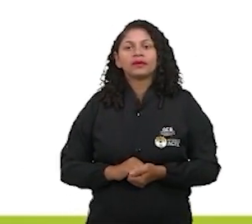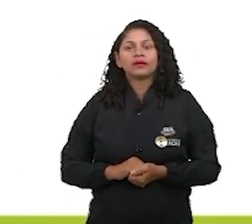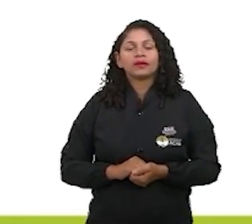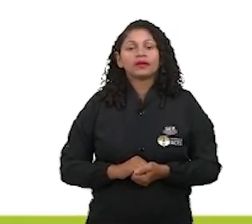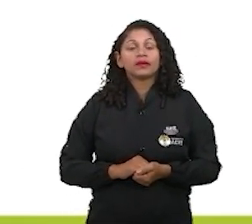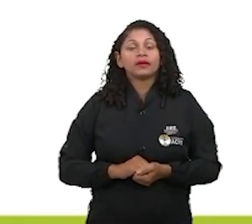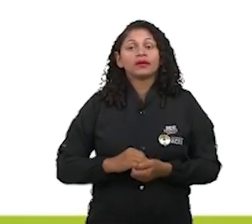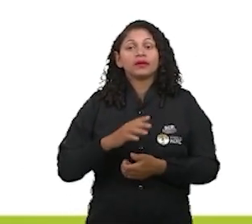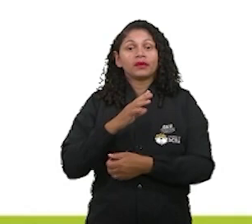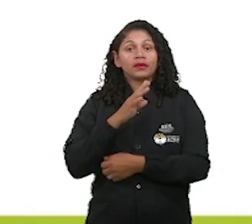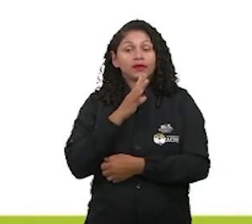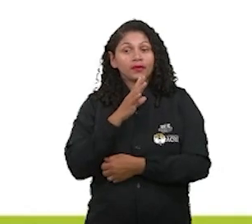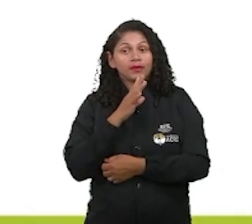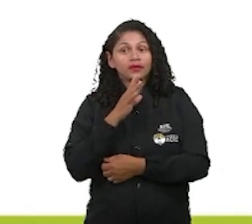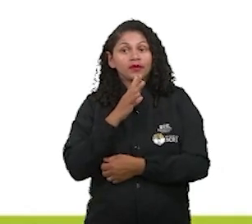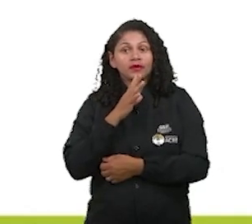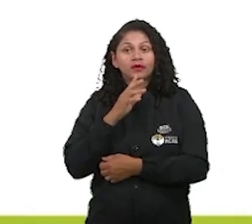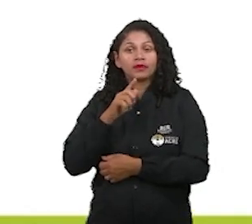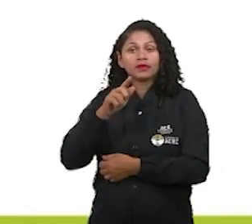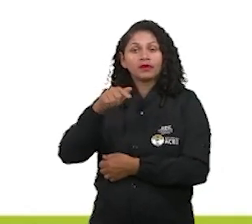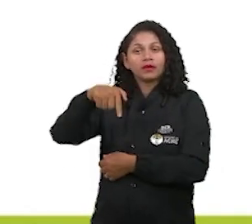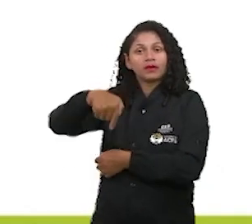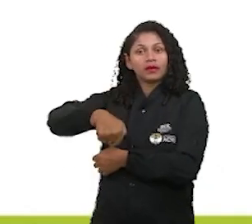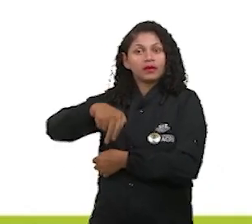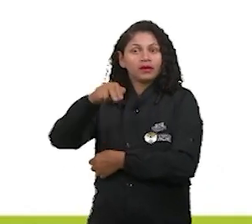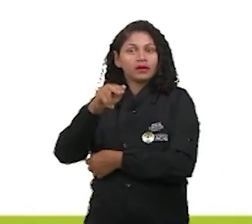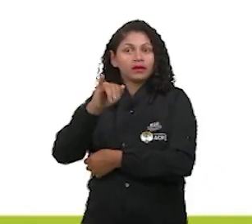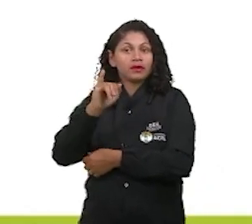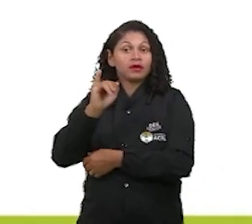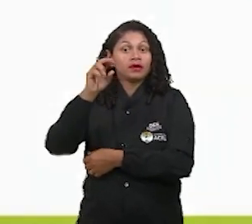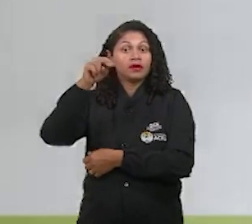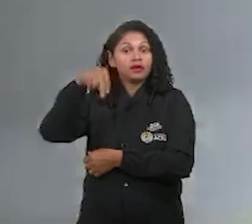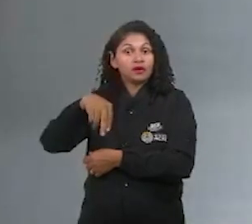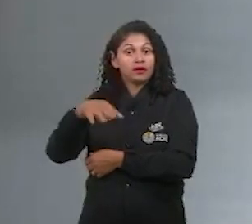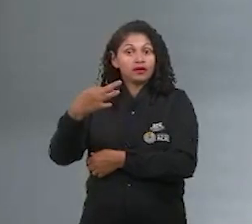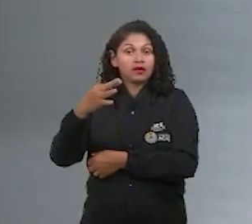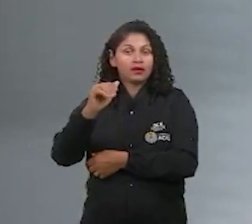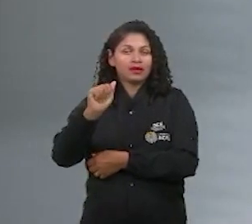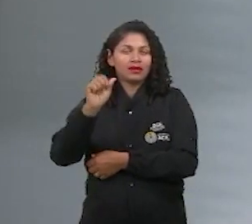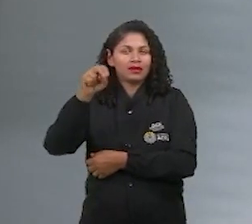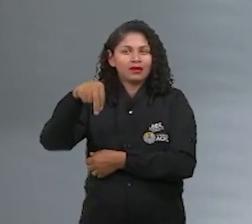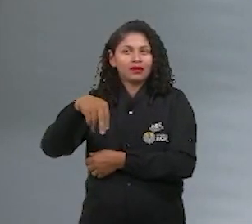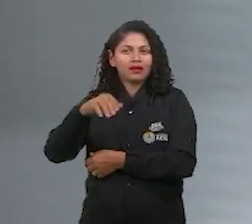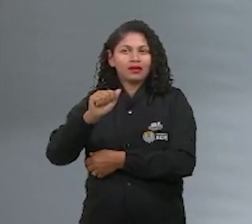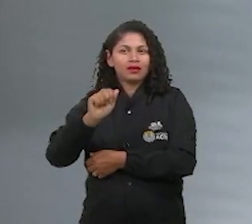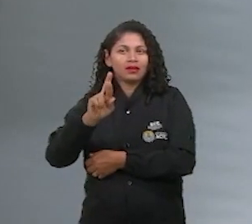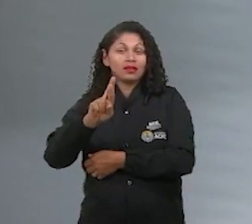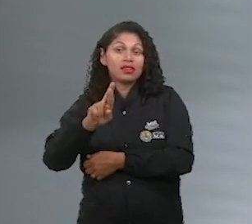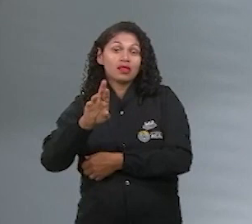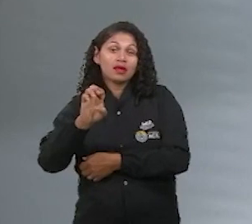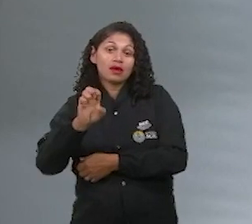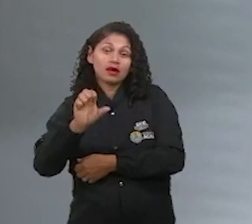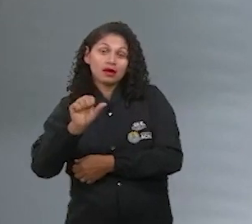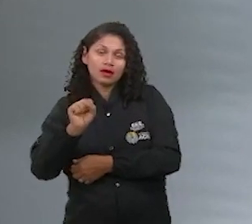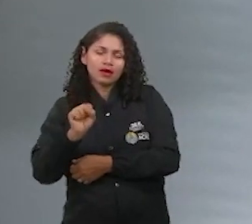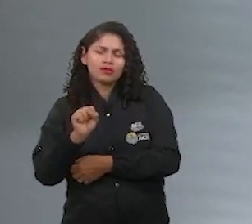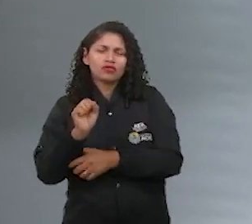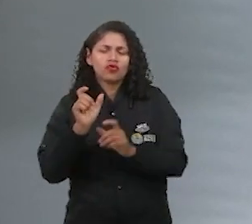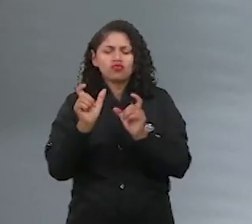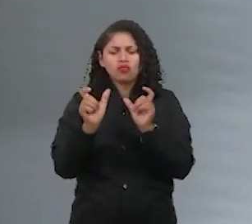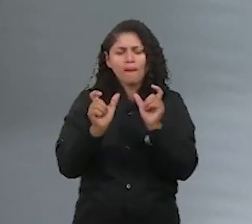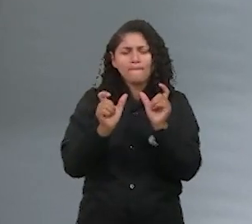pelos quintanares. O que são esses quintanares? São pequenos, vamos dizer assim,